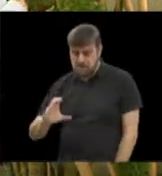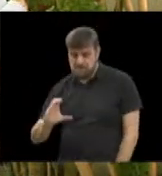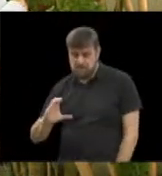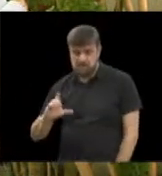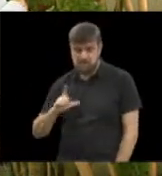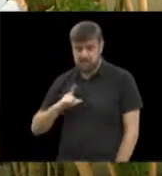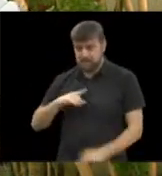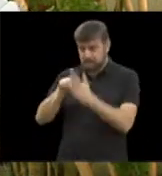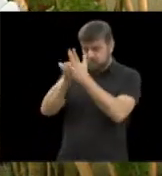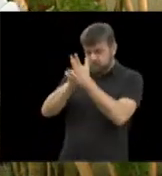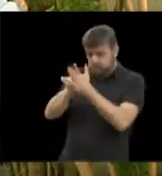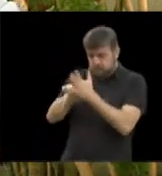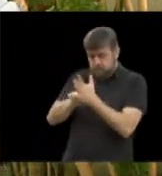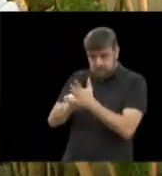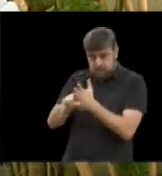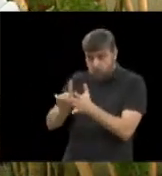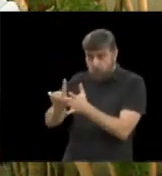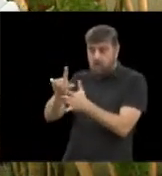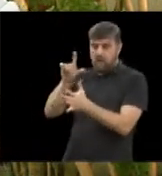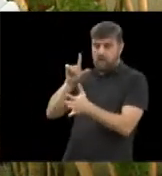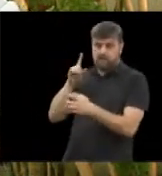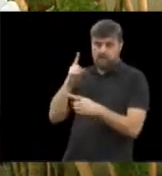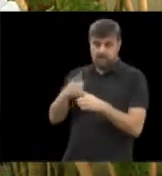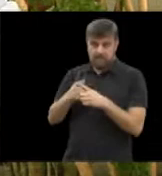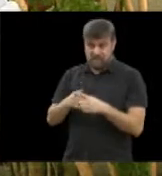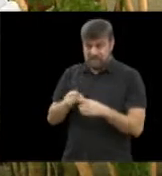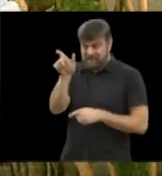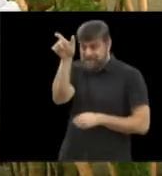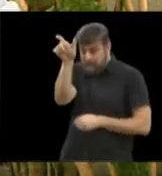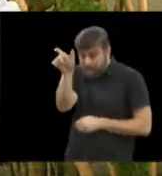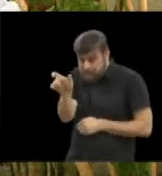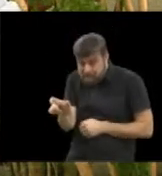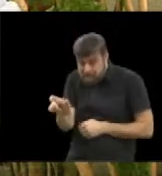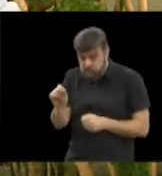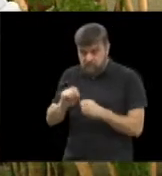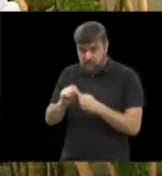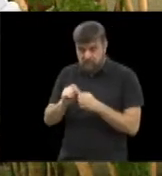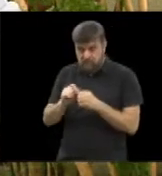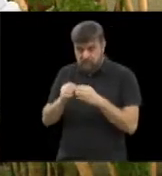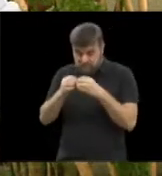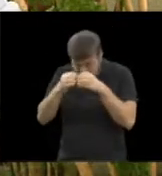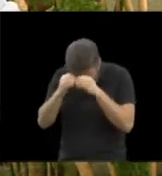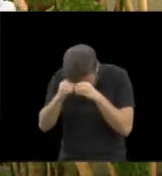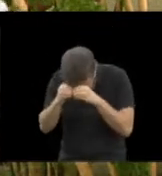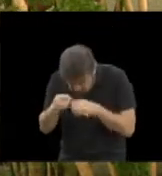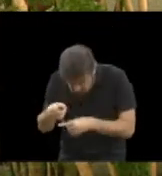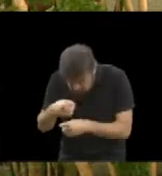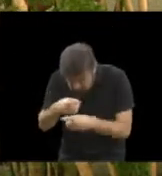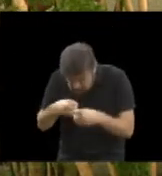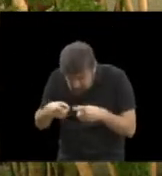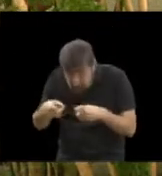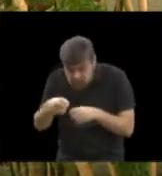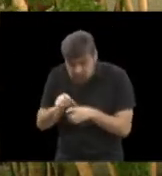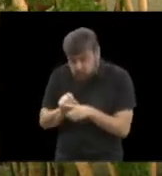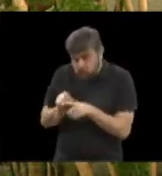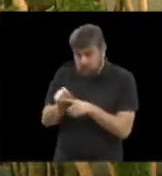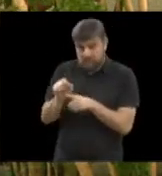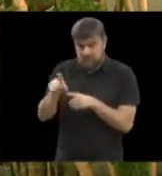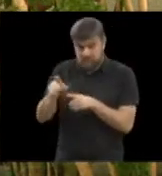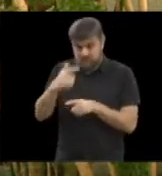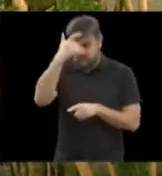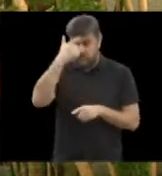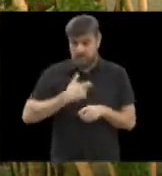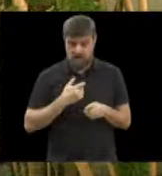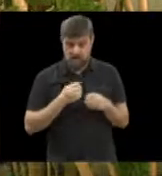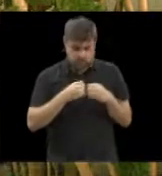eu faço toda essa pesquisa antes, porque quando esse paciente vem fazer a coleta do sêmen no laboratório, eu vou trabalhar dentro de um laboratório que